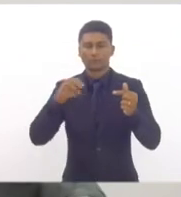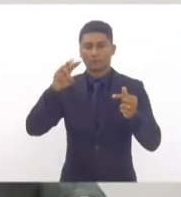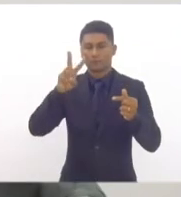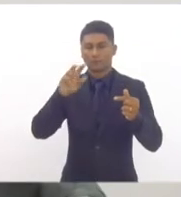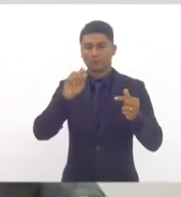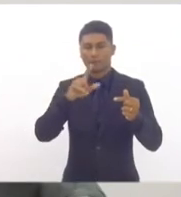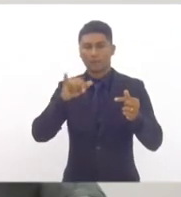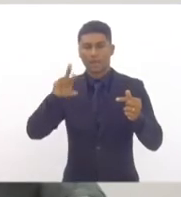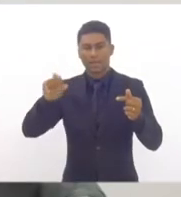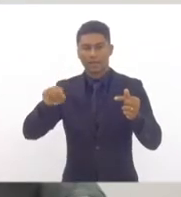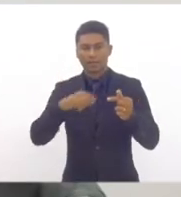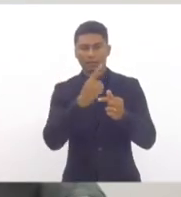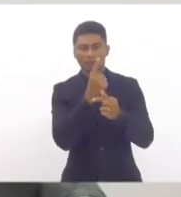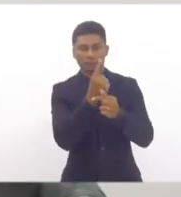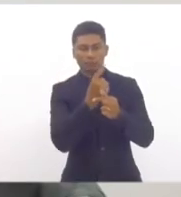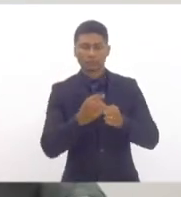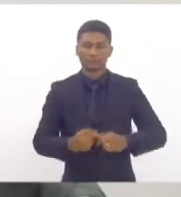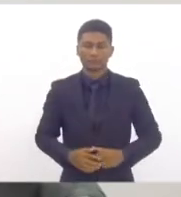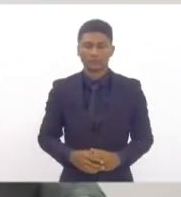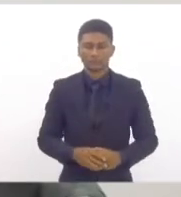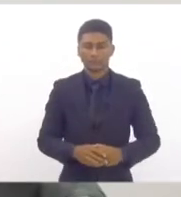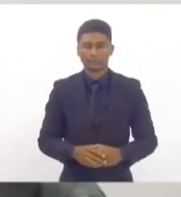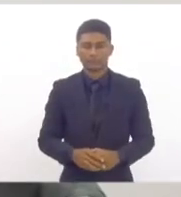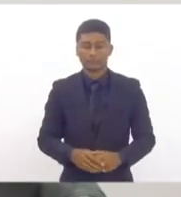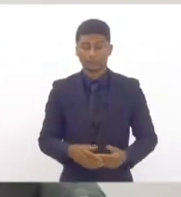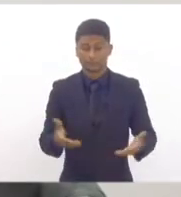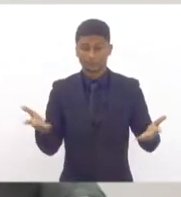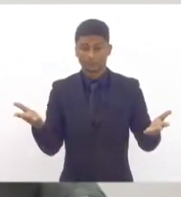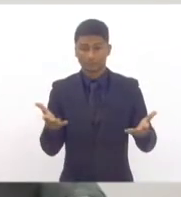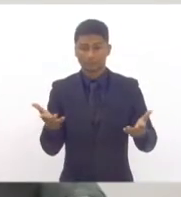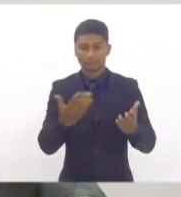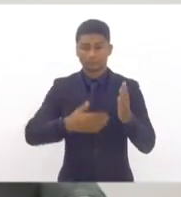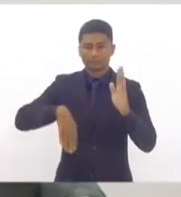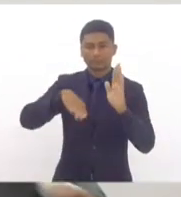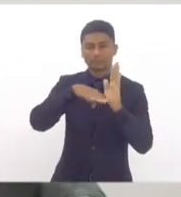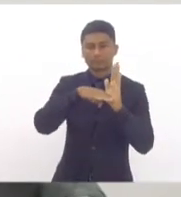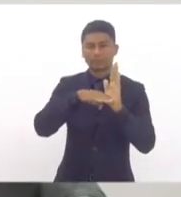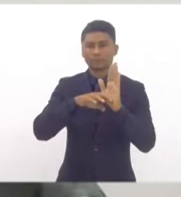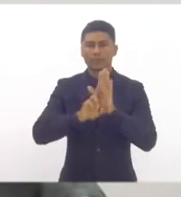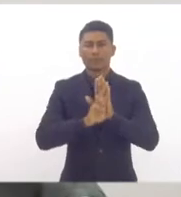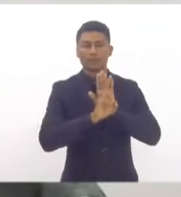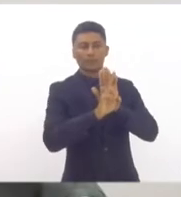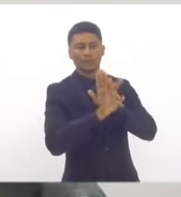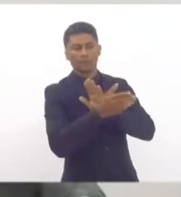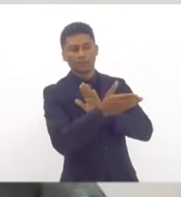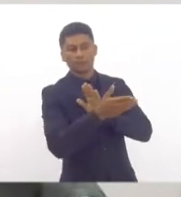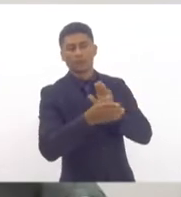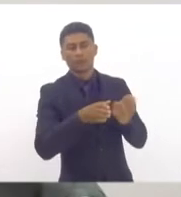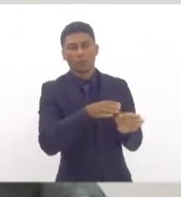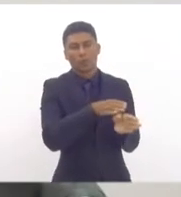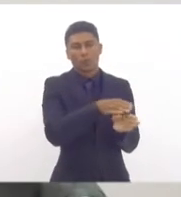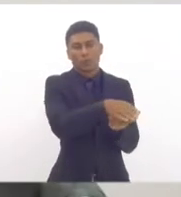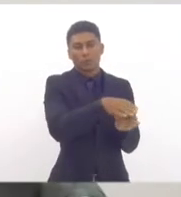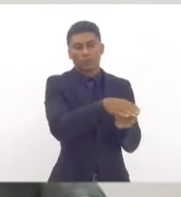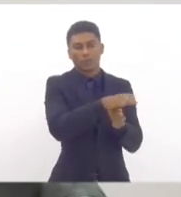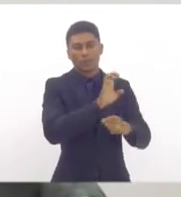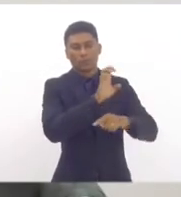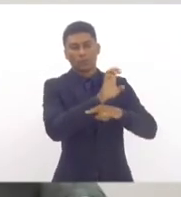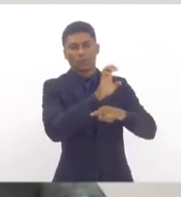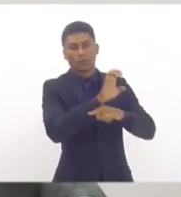Pedro, um voto. Então, passamos agora para a representação do Conselho Estadual de Defesa dos Direitos